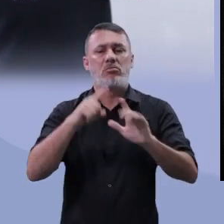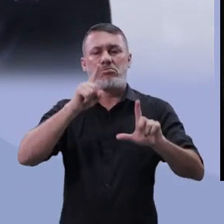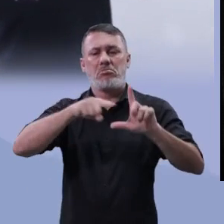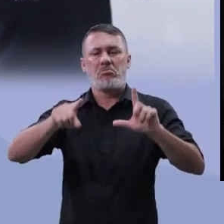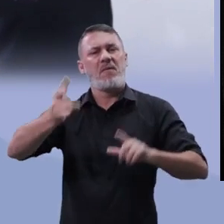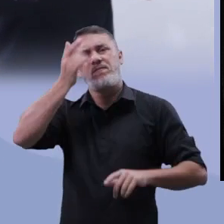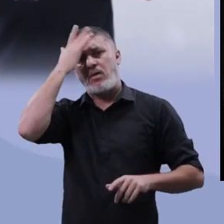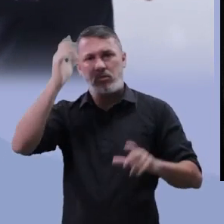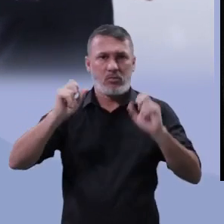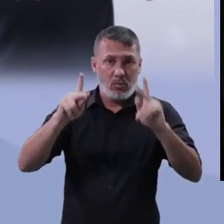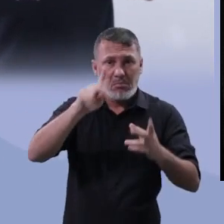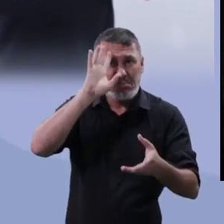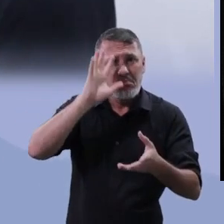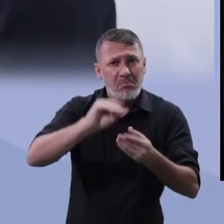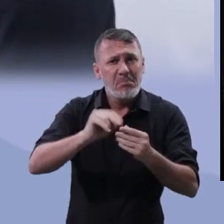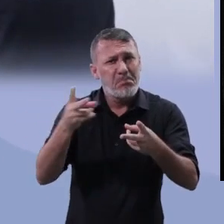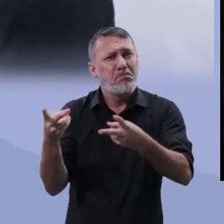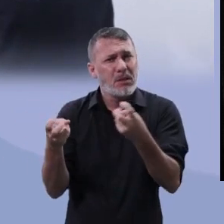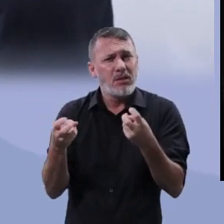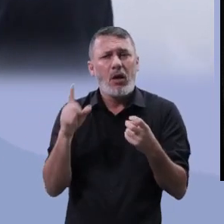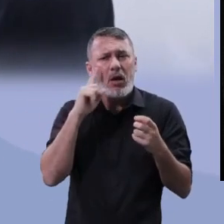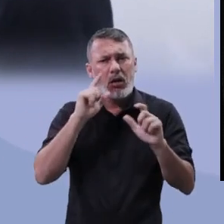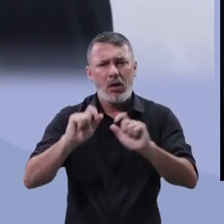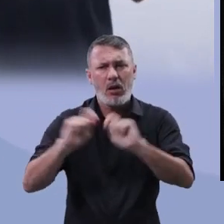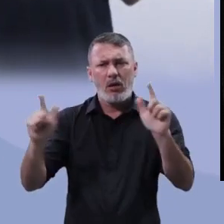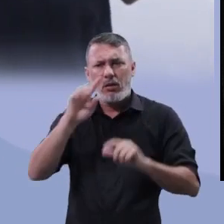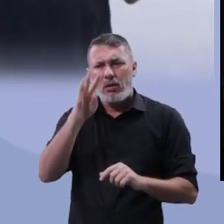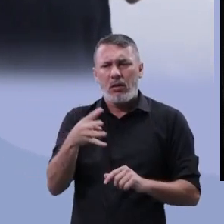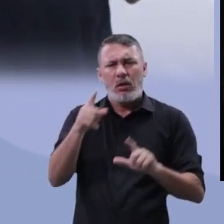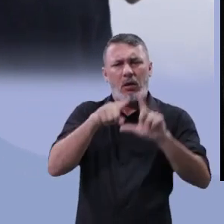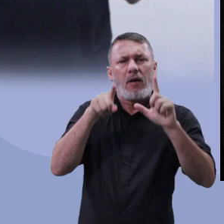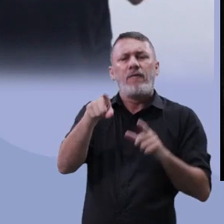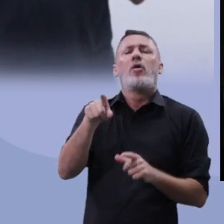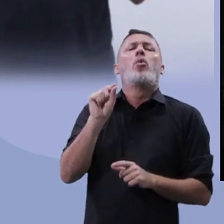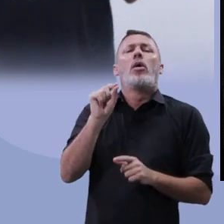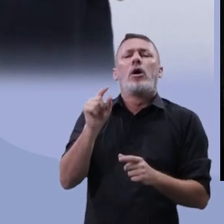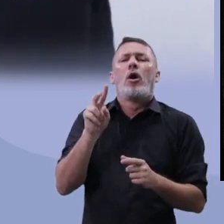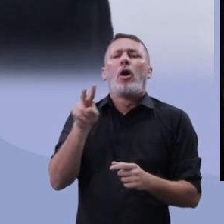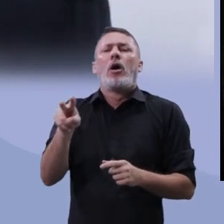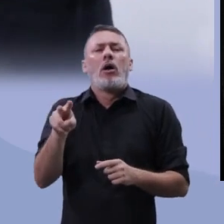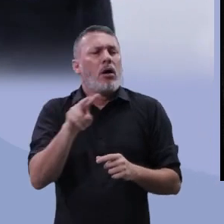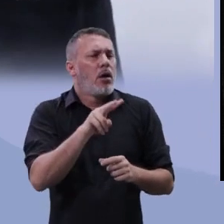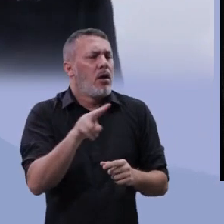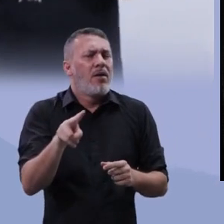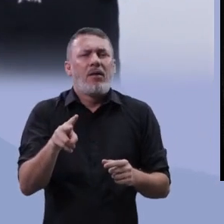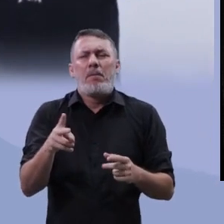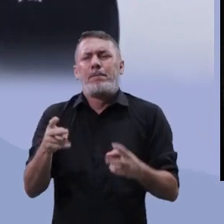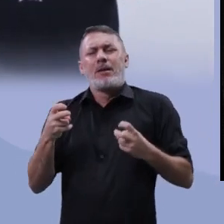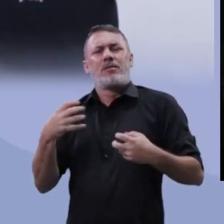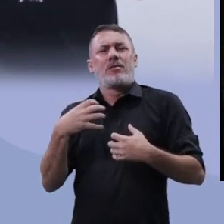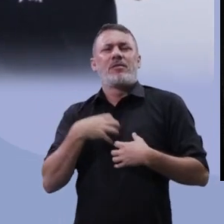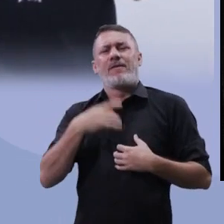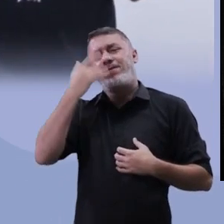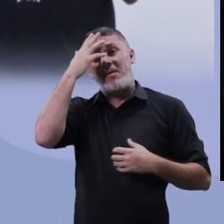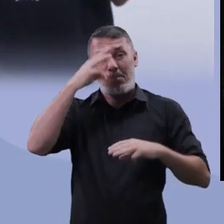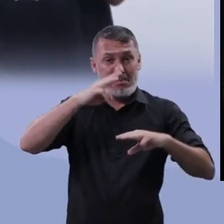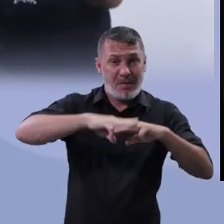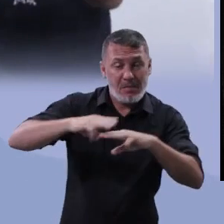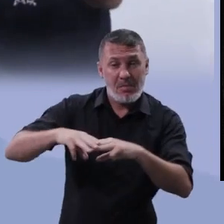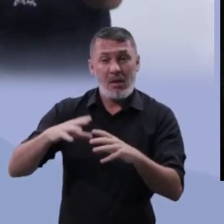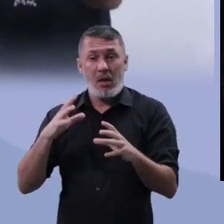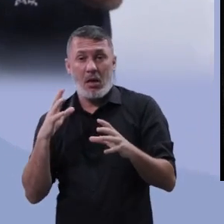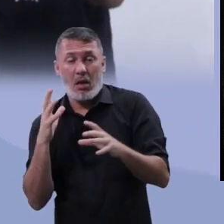está mostrando ali muito facilmente. Percebeu? É um gráfico onde você vai interpretar e matemática